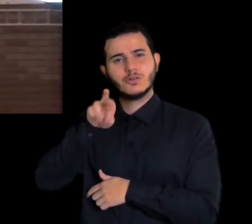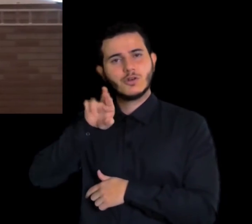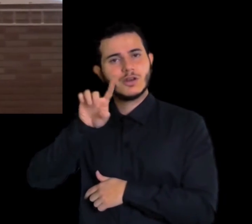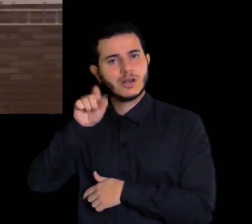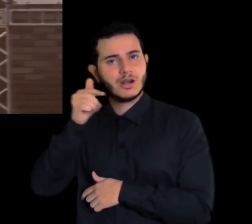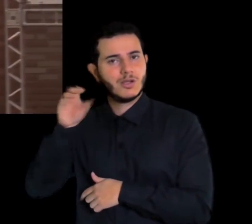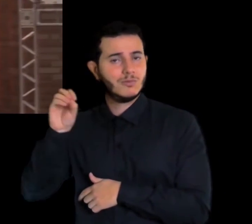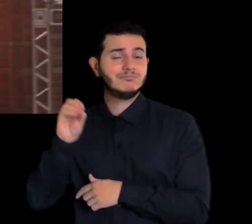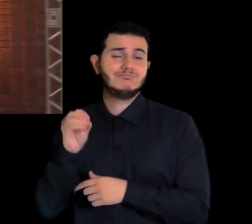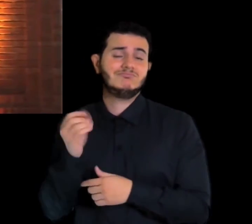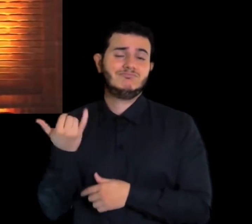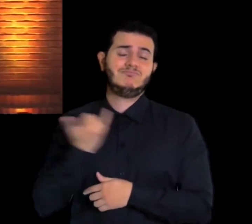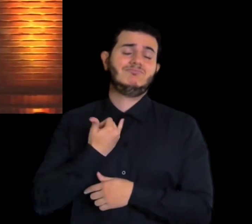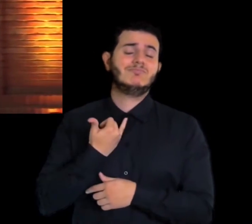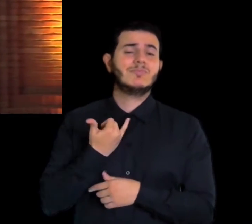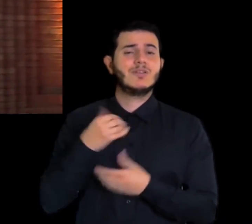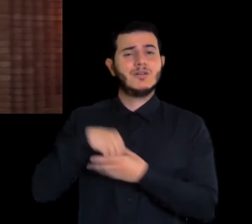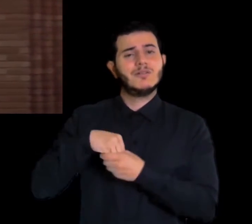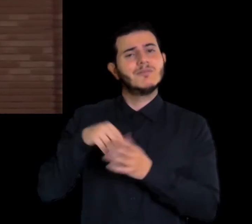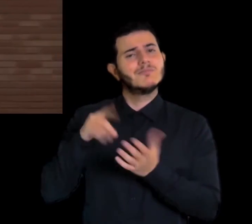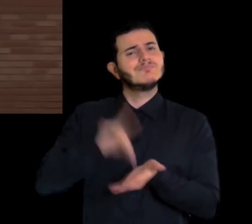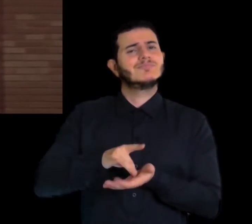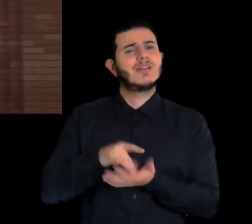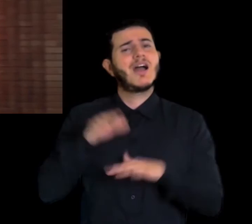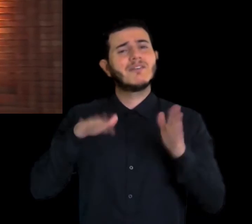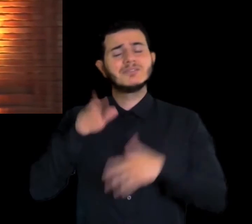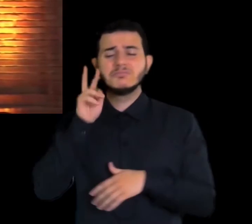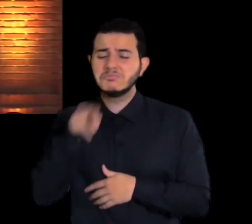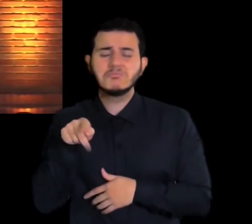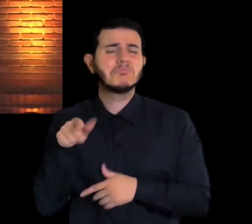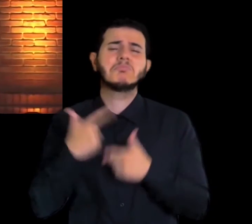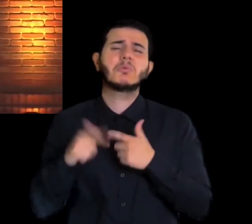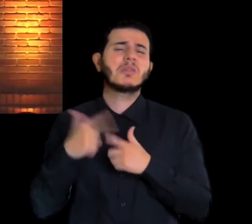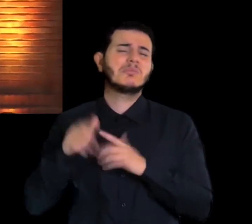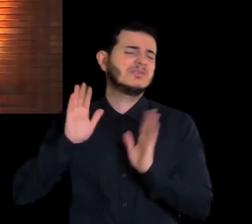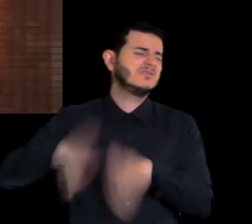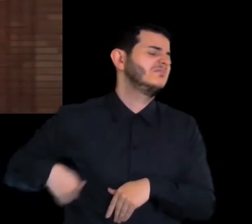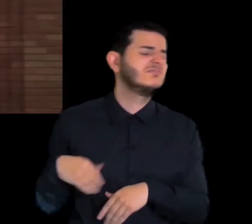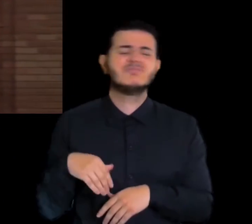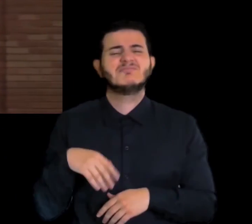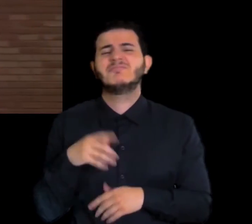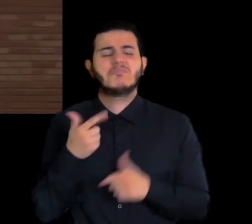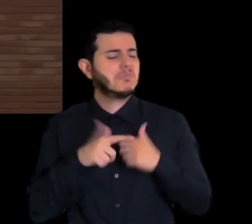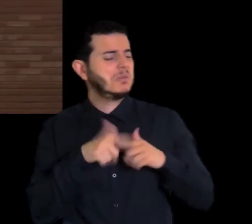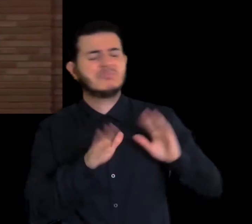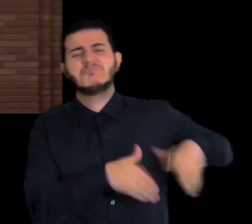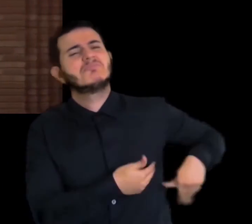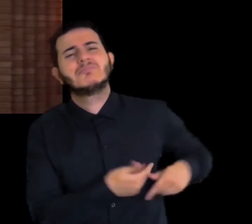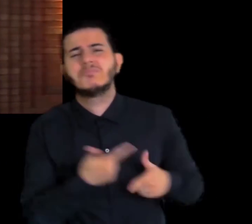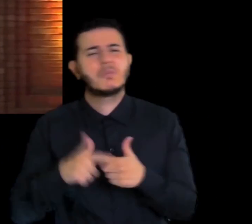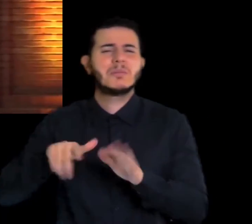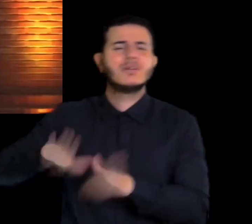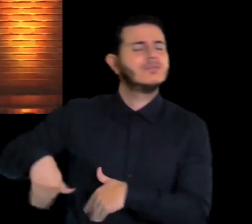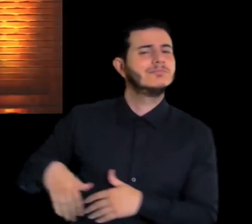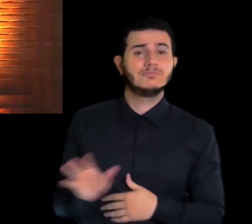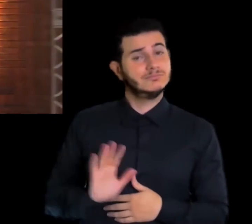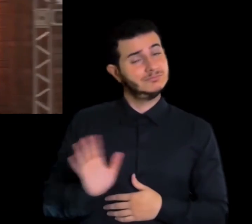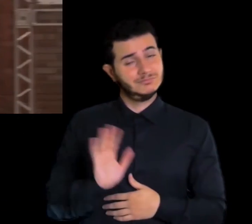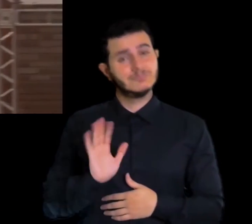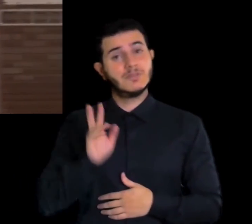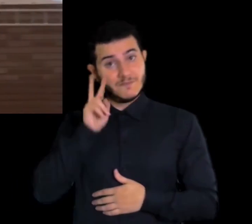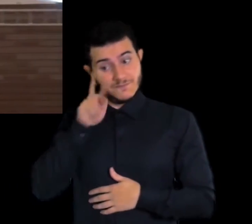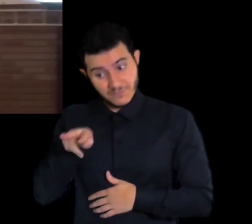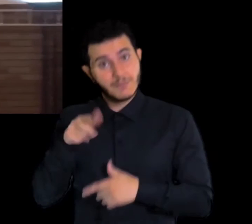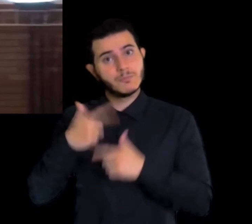E eu costumo dizer, ver problema é uma dádiva. Tem gente que não vê o problema, passa em cima e não vê. Então se você vê problema, cara, é uma